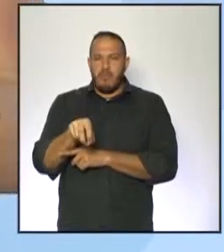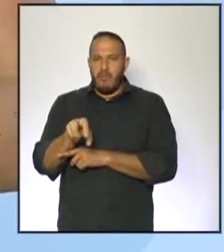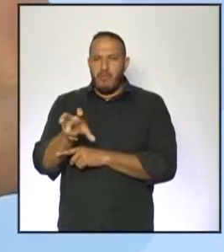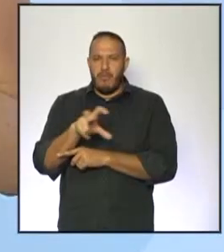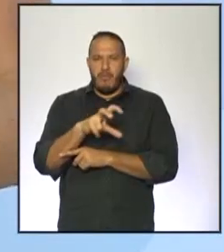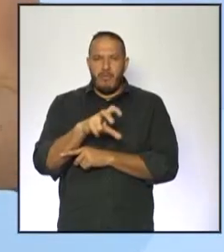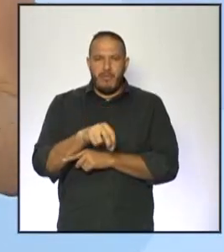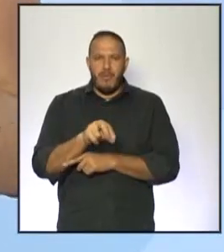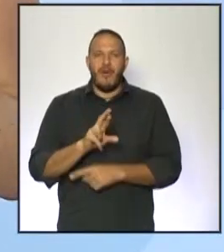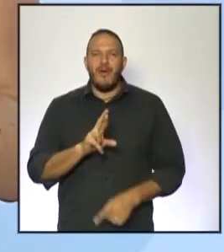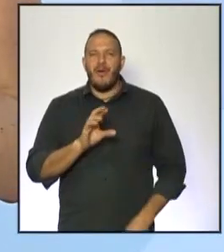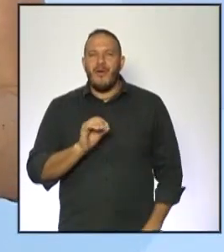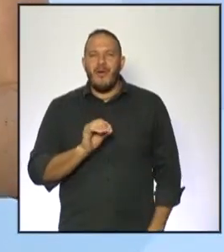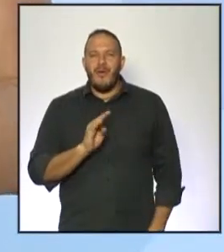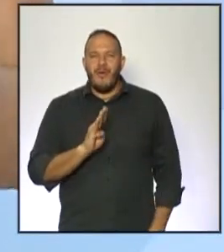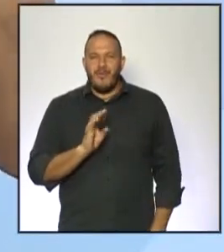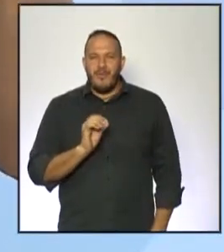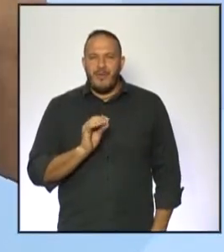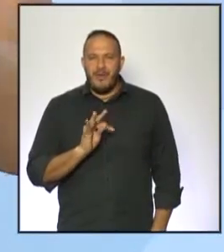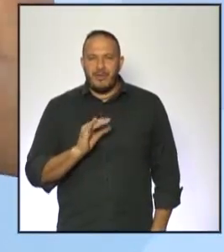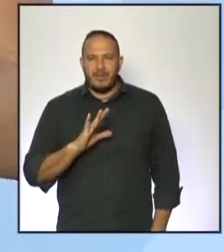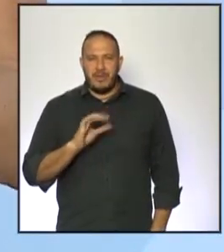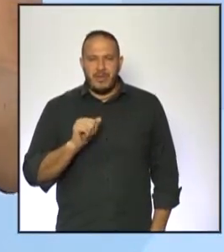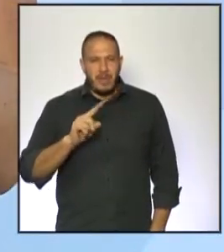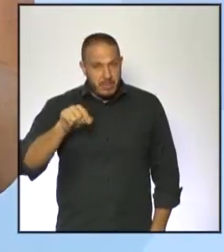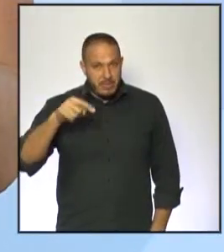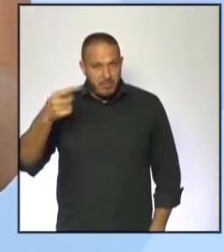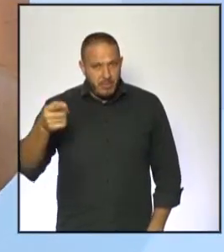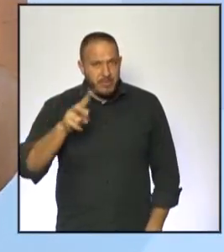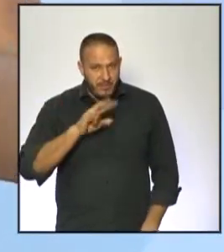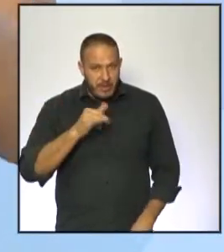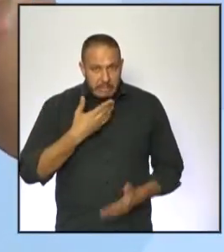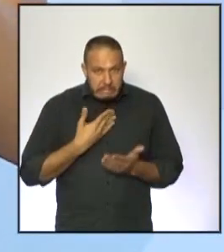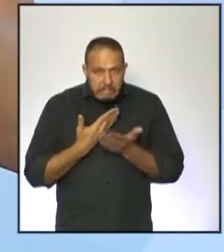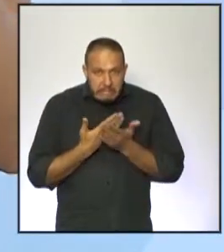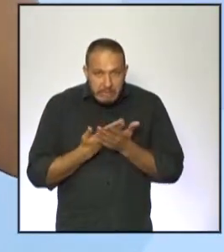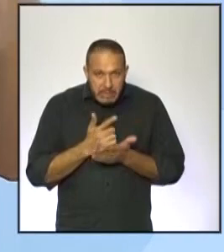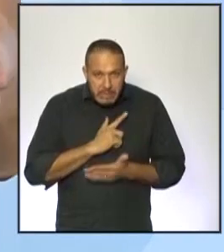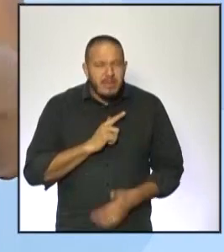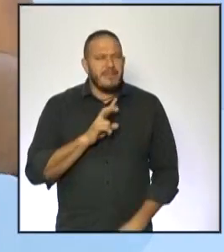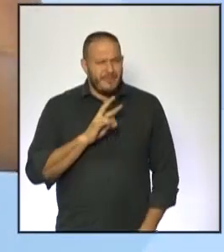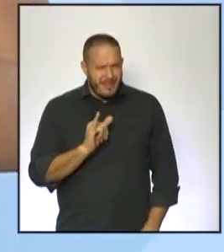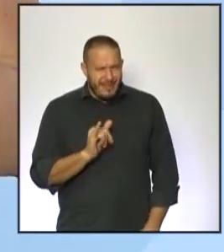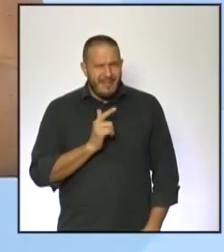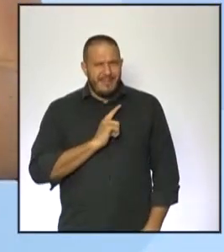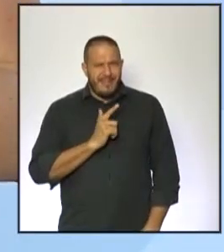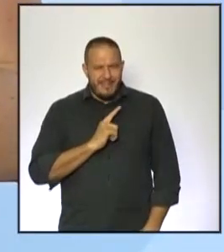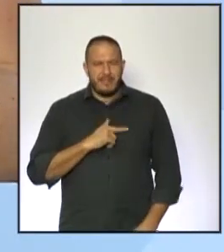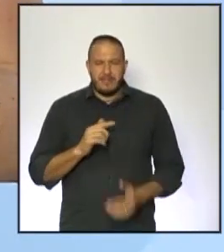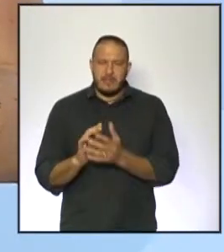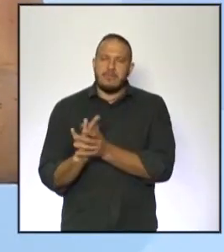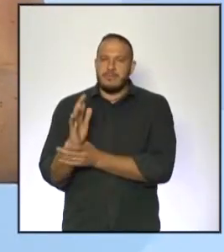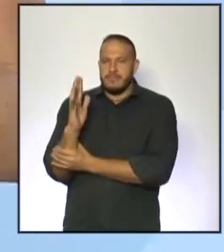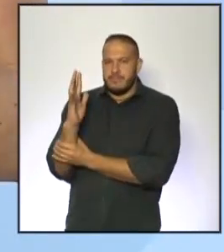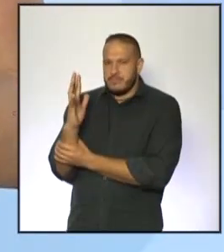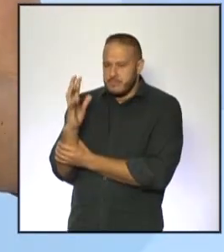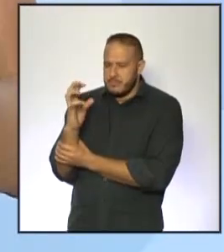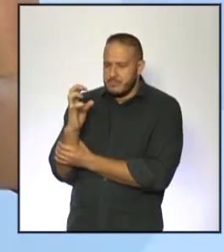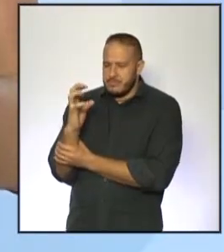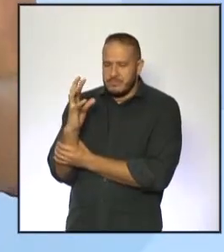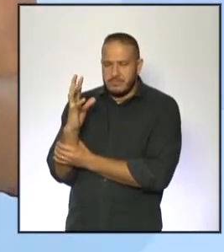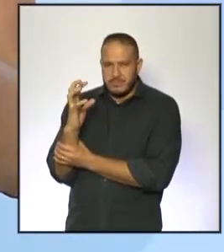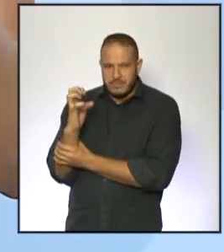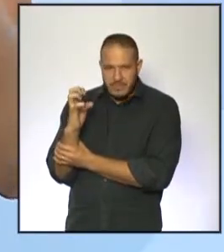também teremos na nossa rede. Então, a mão mecânica, ela tem uma infinidade de possibilidades, mas